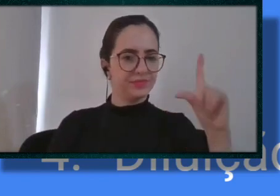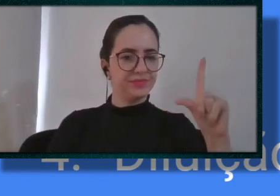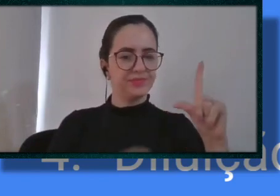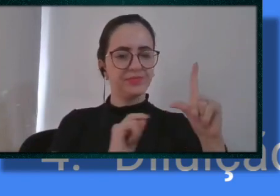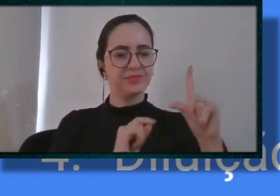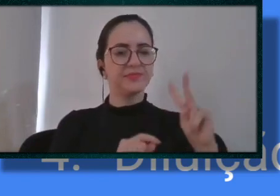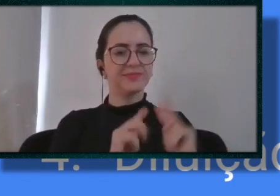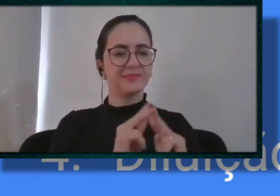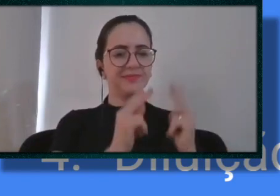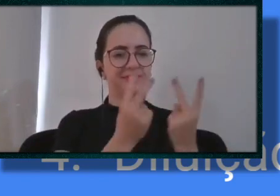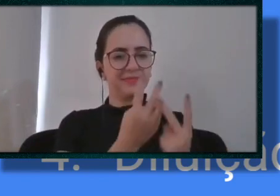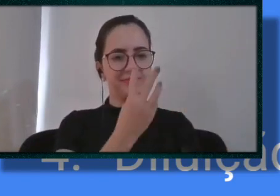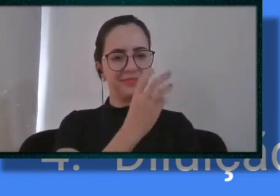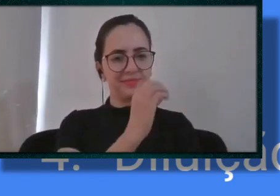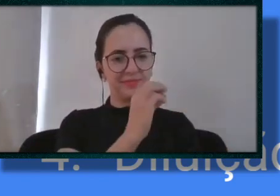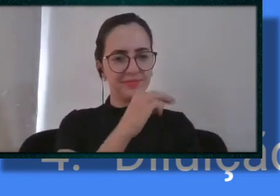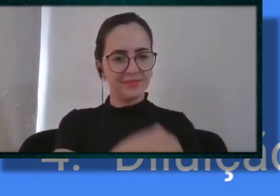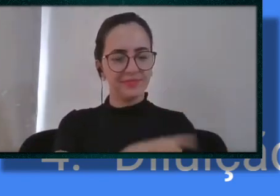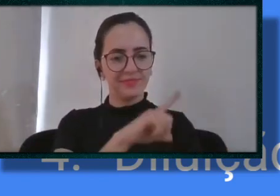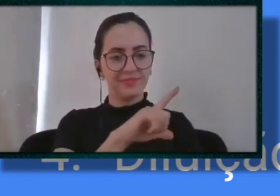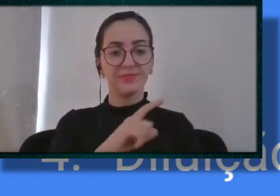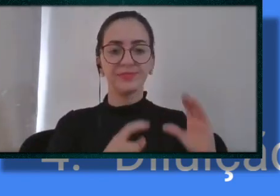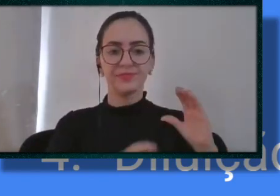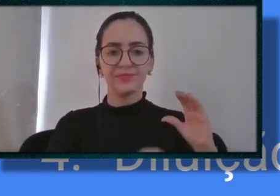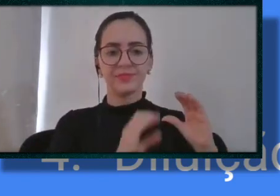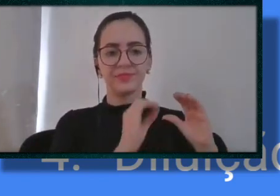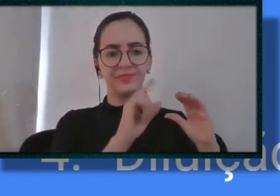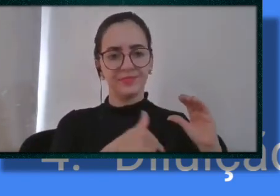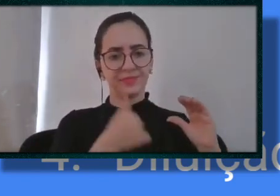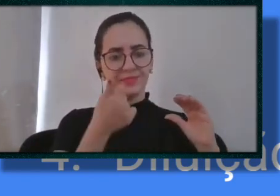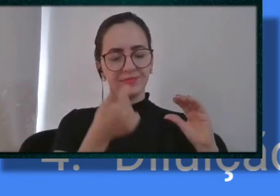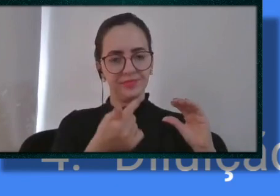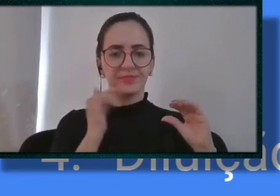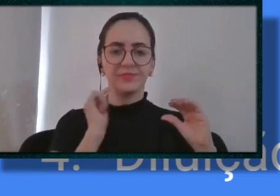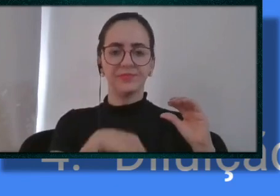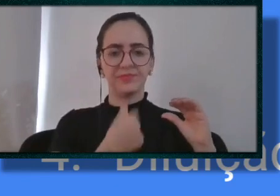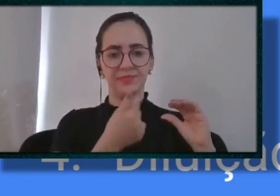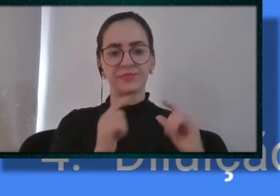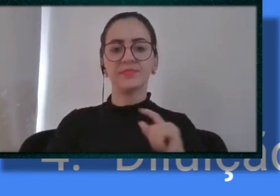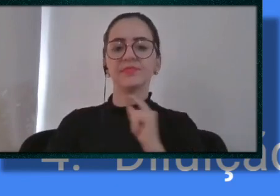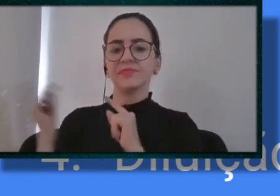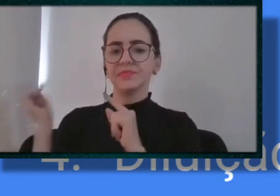No hidróxido, eu tenho um volume de 200 ml com concentração 0,3 mols por litro.